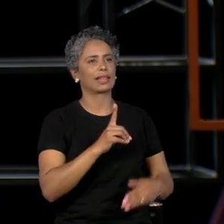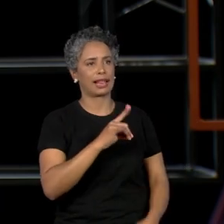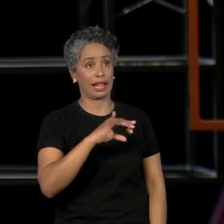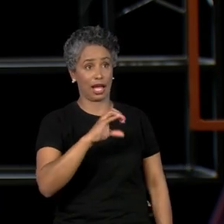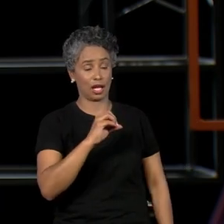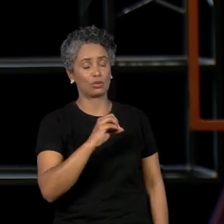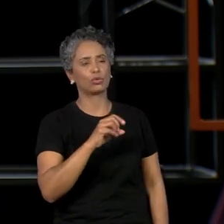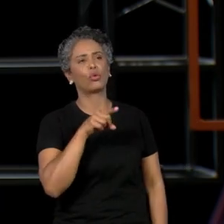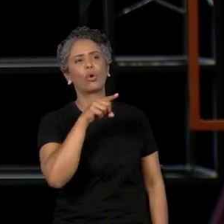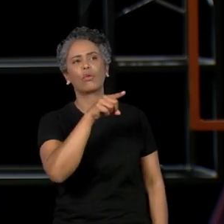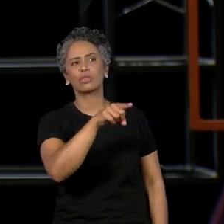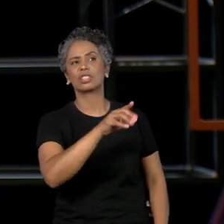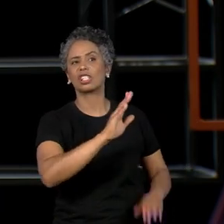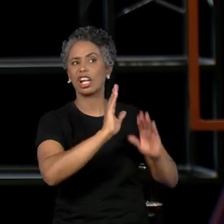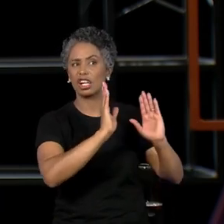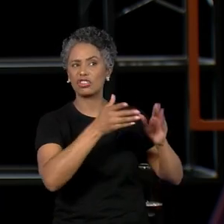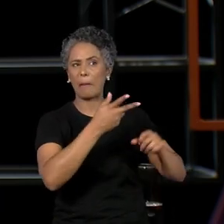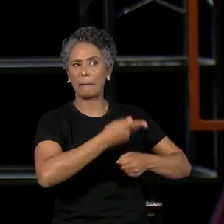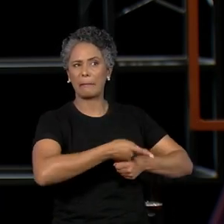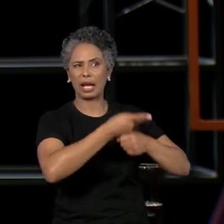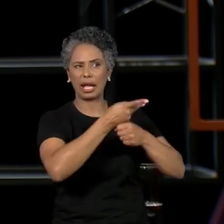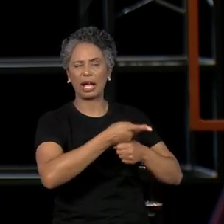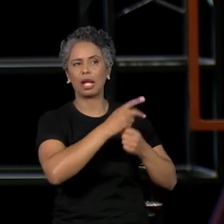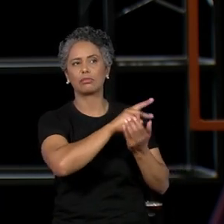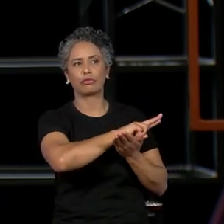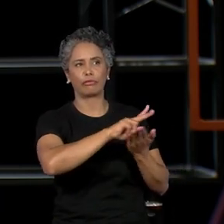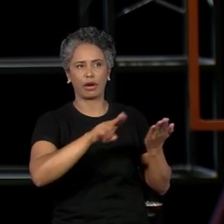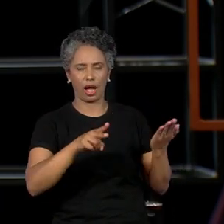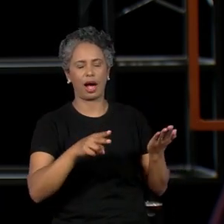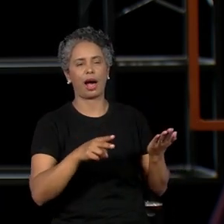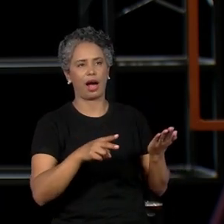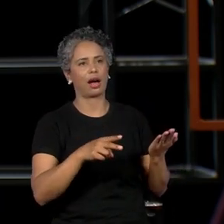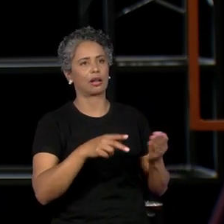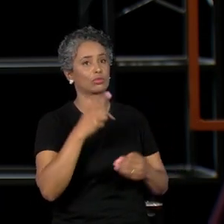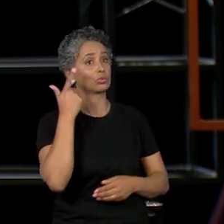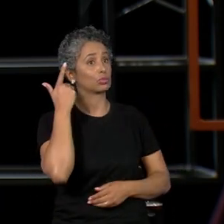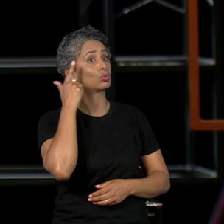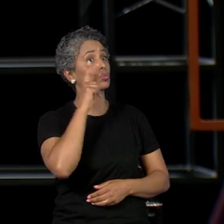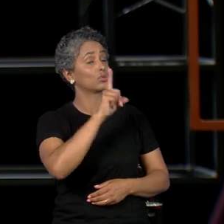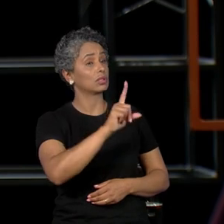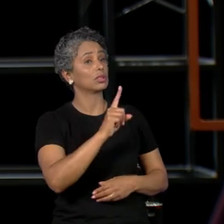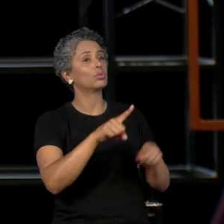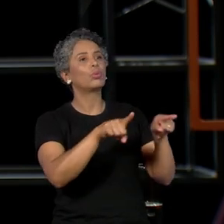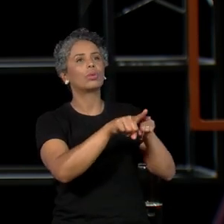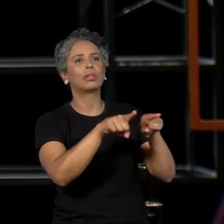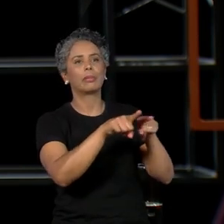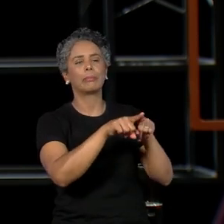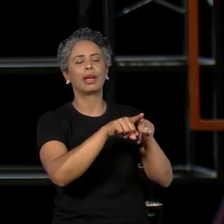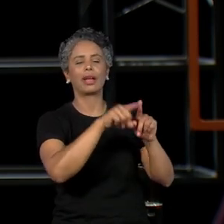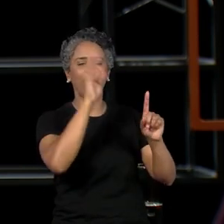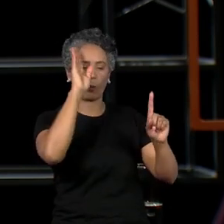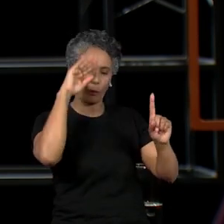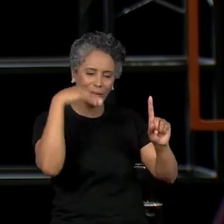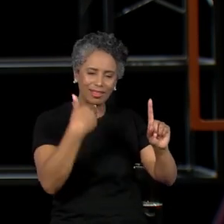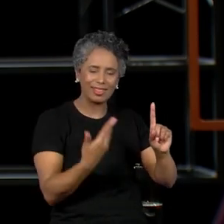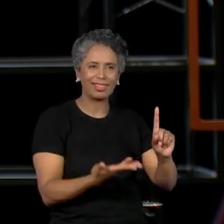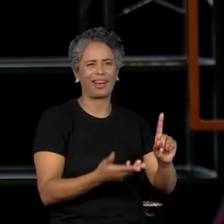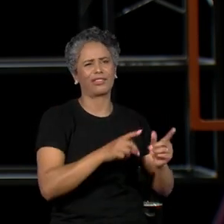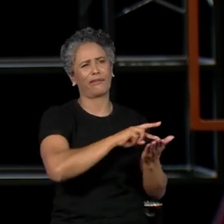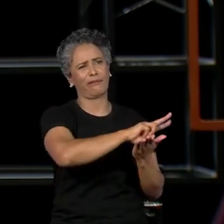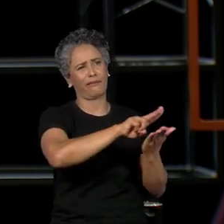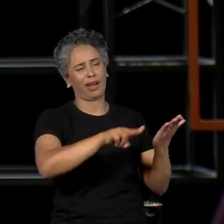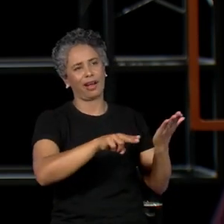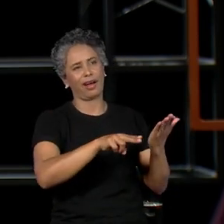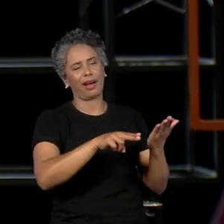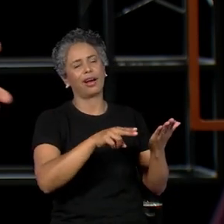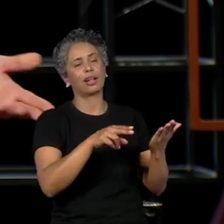você recebeu vários prêmios, várias homenagens pela sua expressiva contribuição à